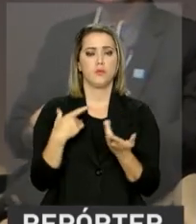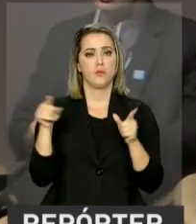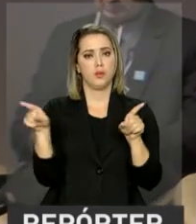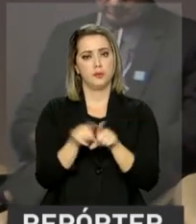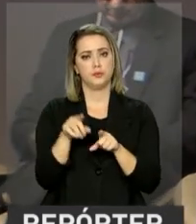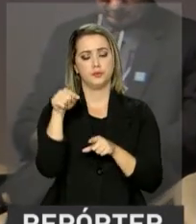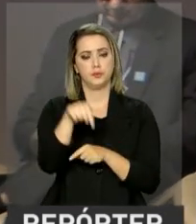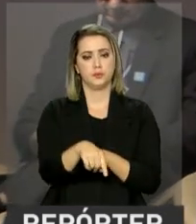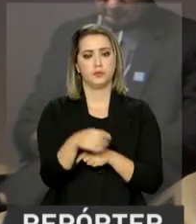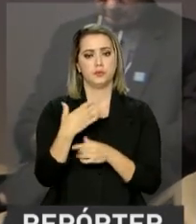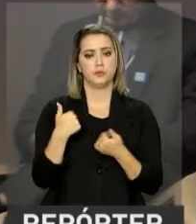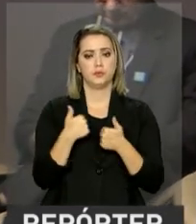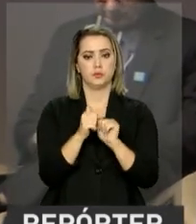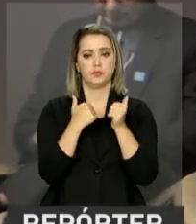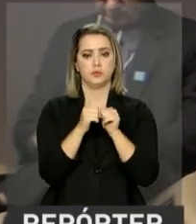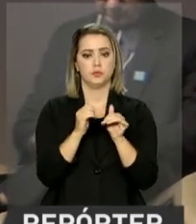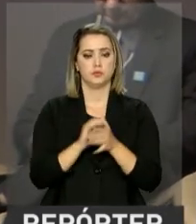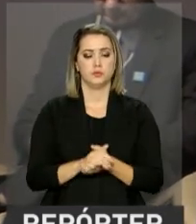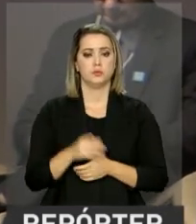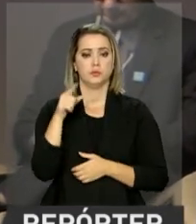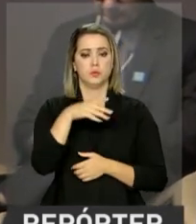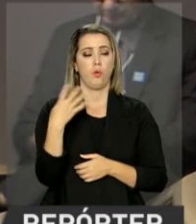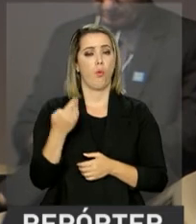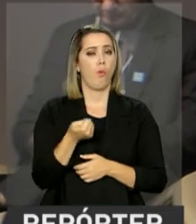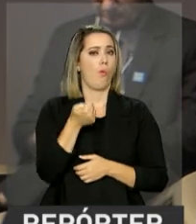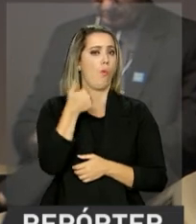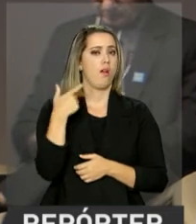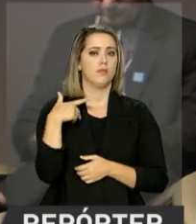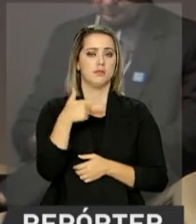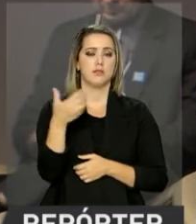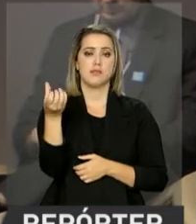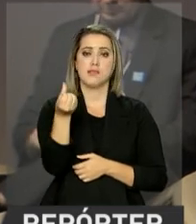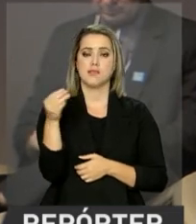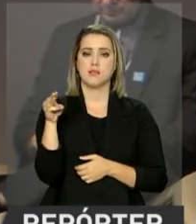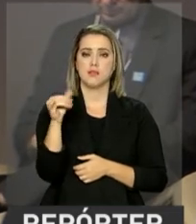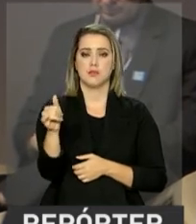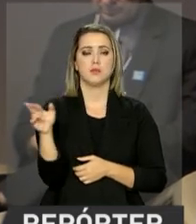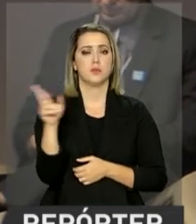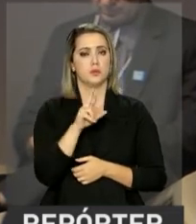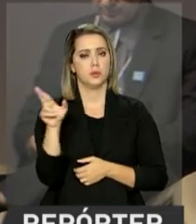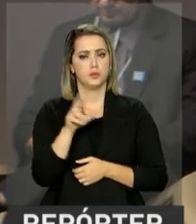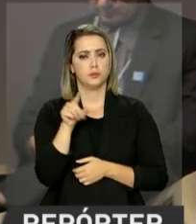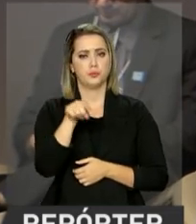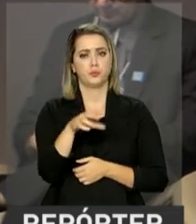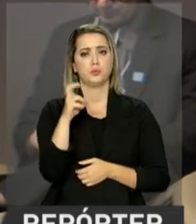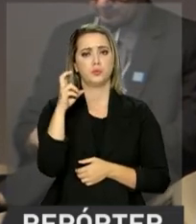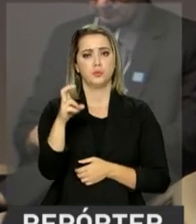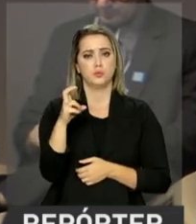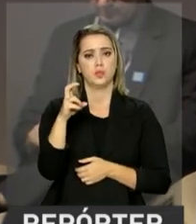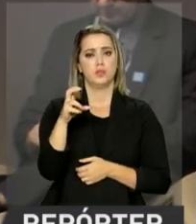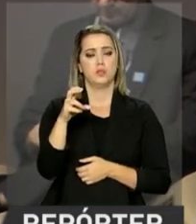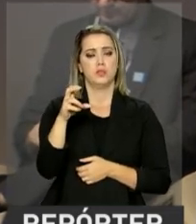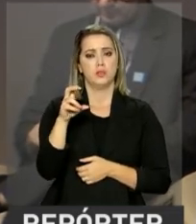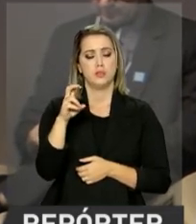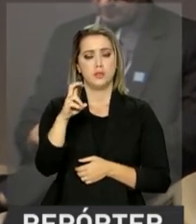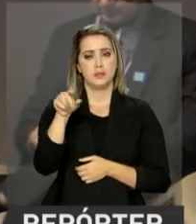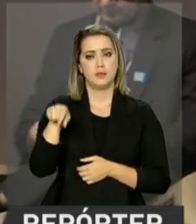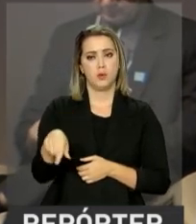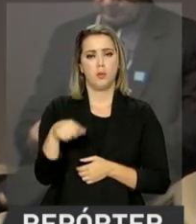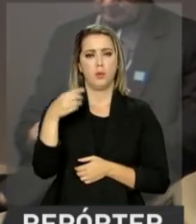modalidade de mobilidade. Serão praticamente 6 bilhões, precisamente